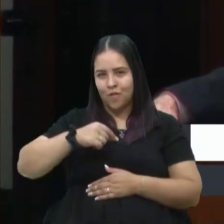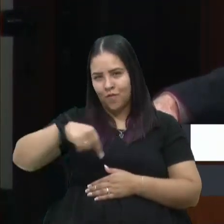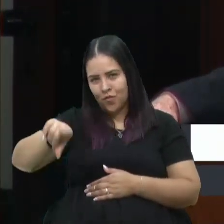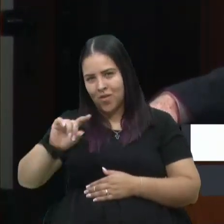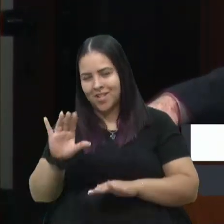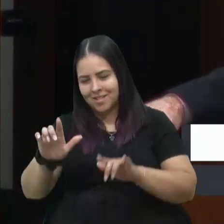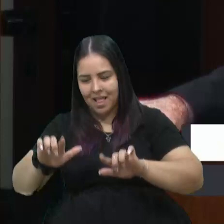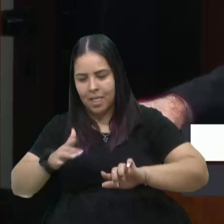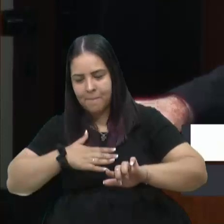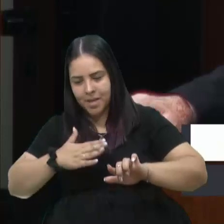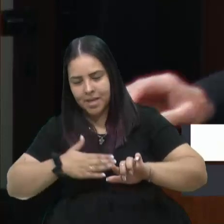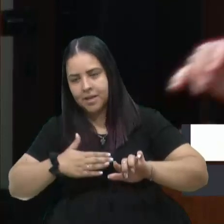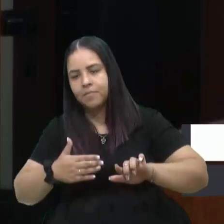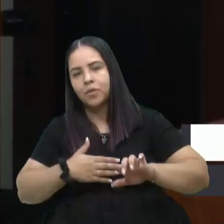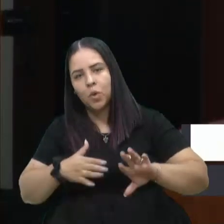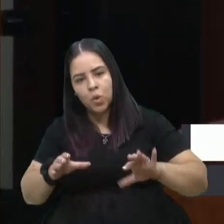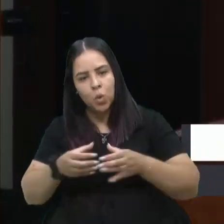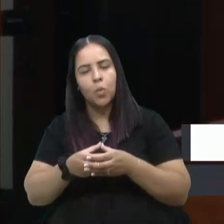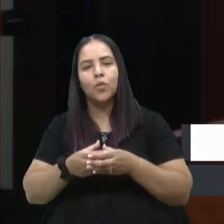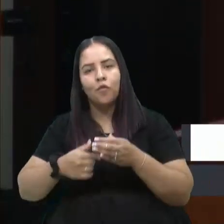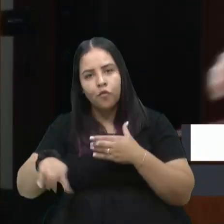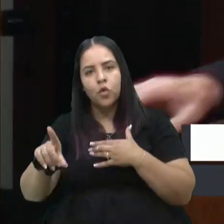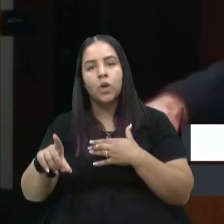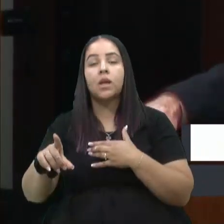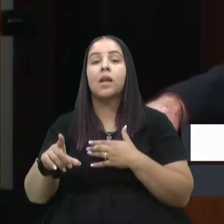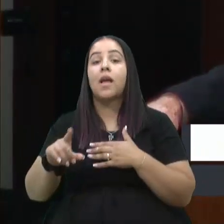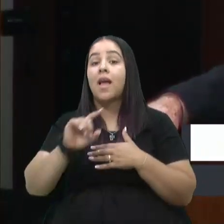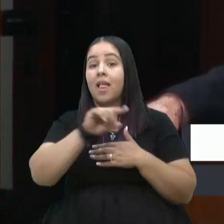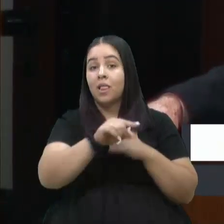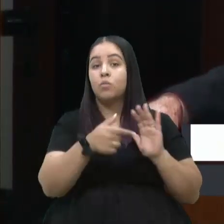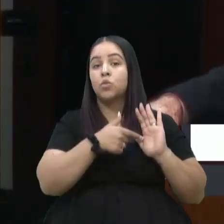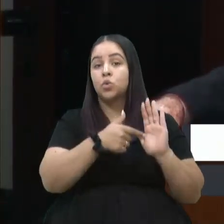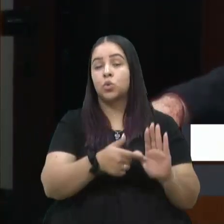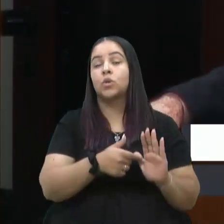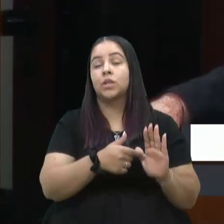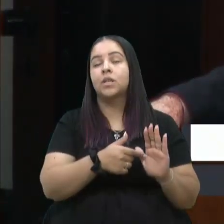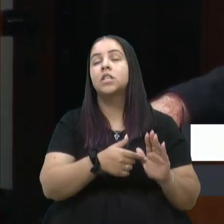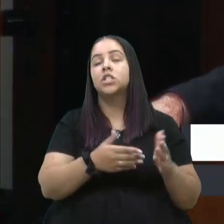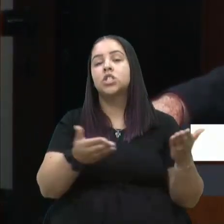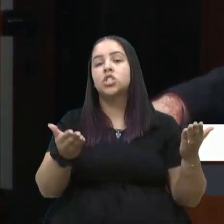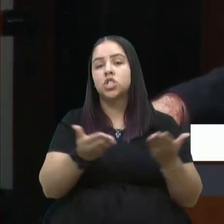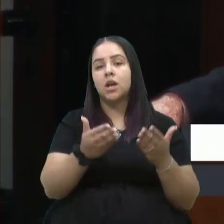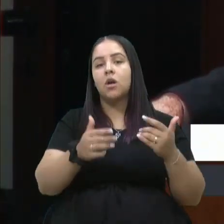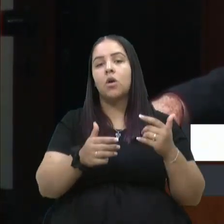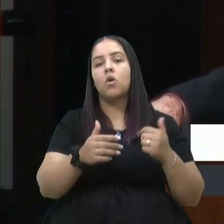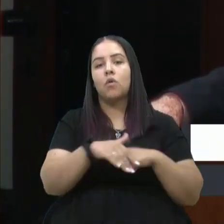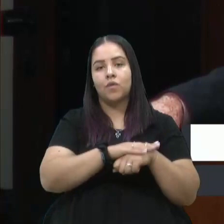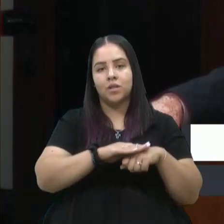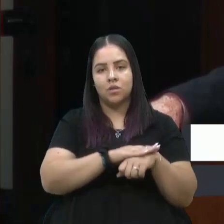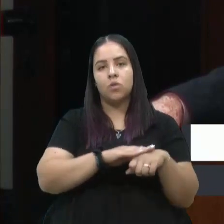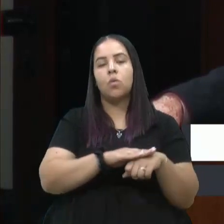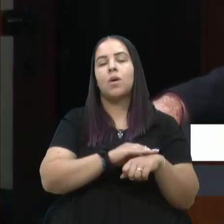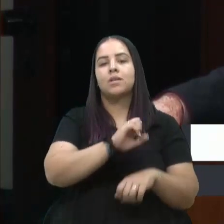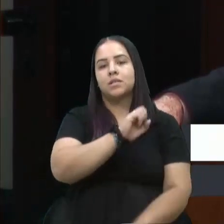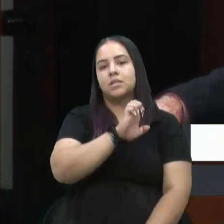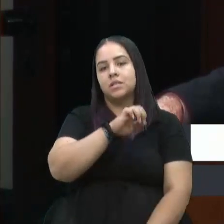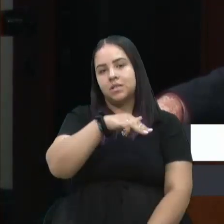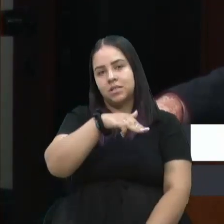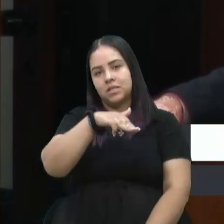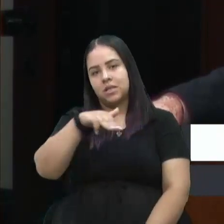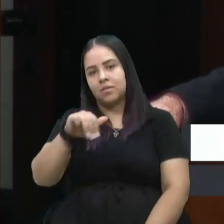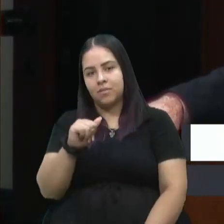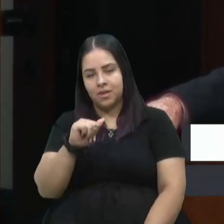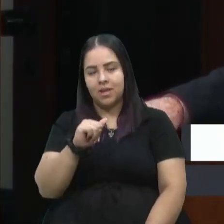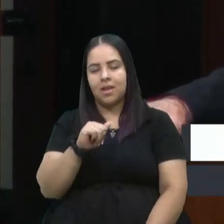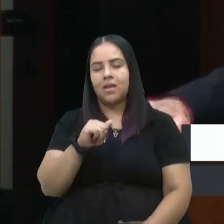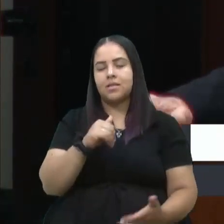gabinete, ela participou para nós, que já está tratando com a SEMA, com a Secretaria do Meio Ambiente, a